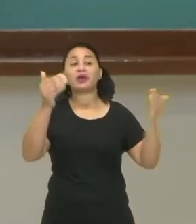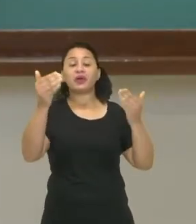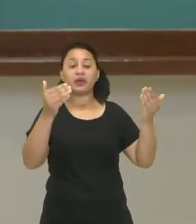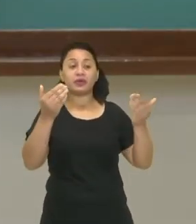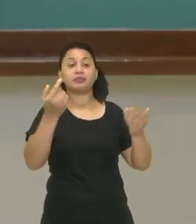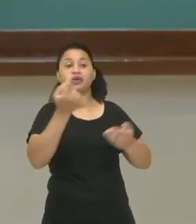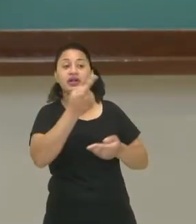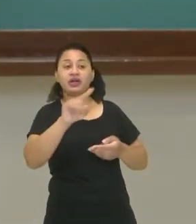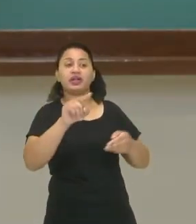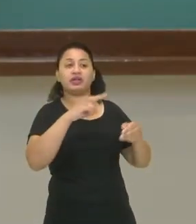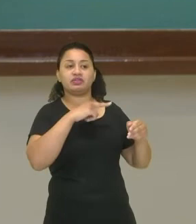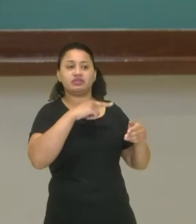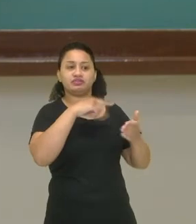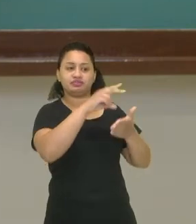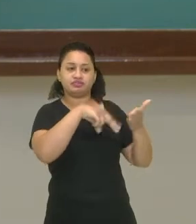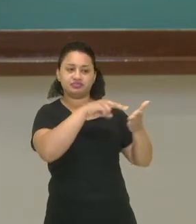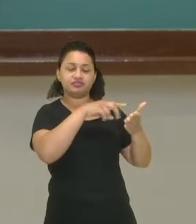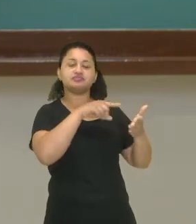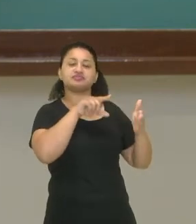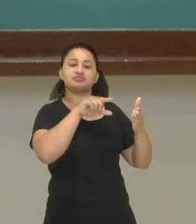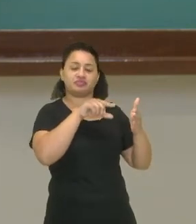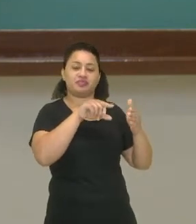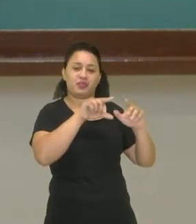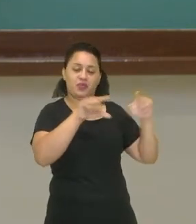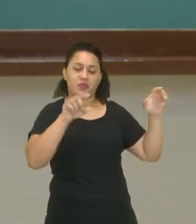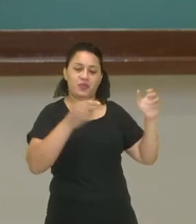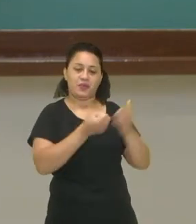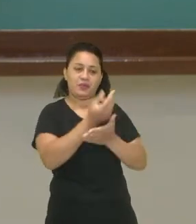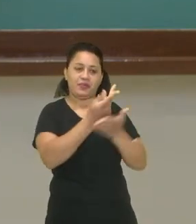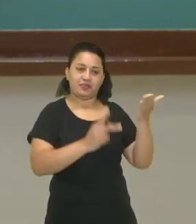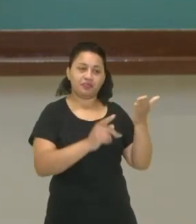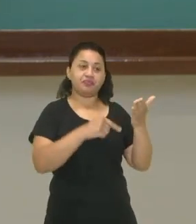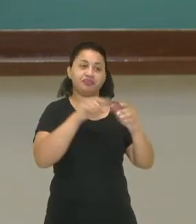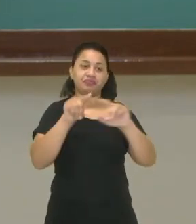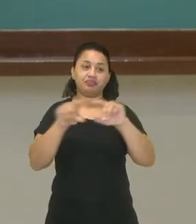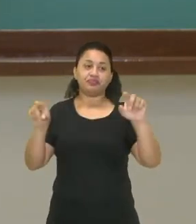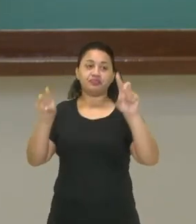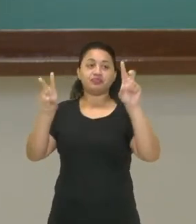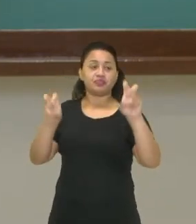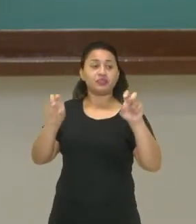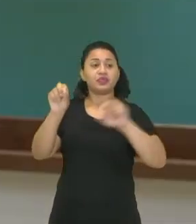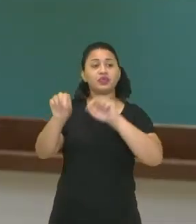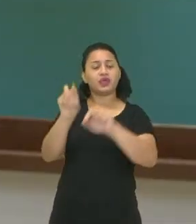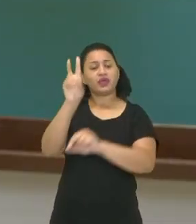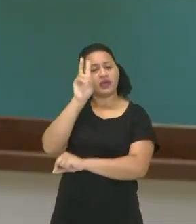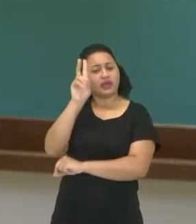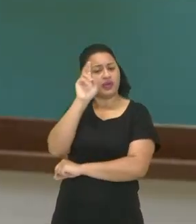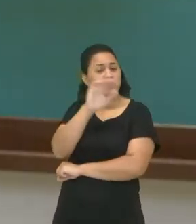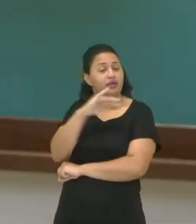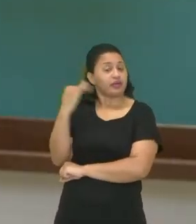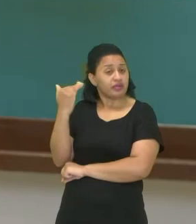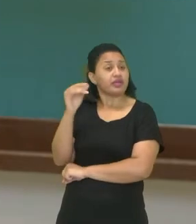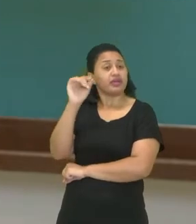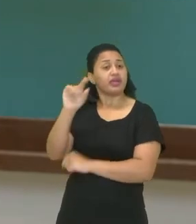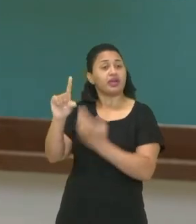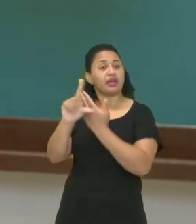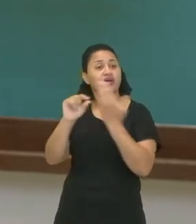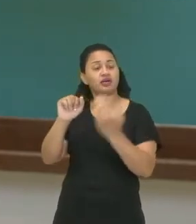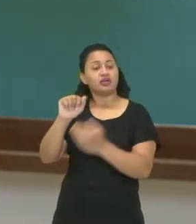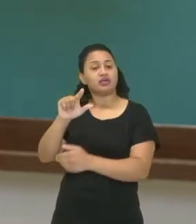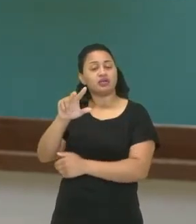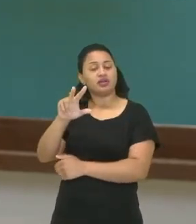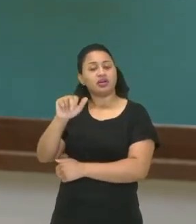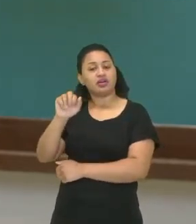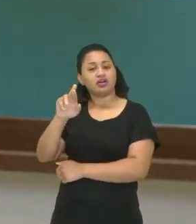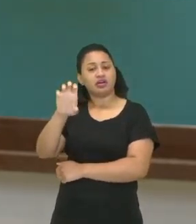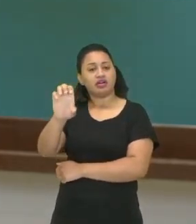últimos versos lidos de Castro Alves com o trecho de Lembrança de Morrer, de Álvares de Azevedo.